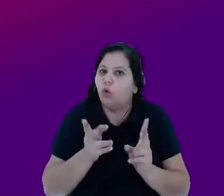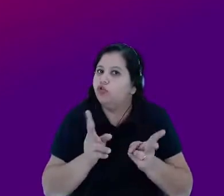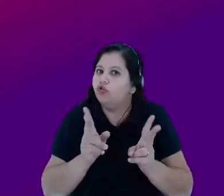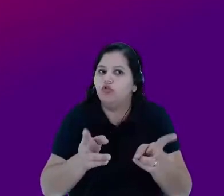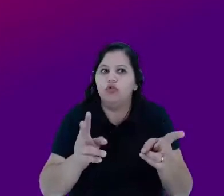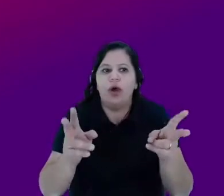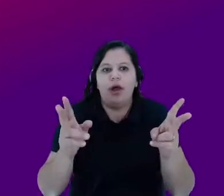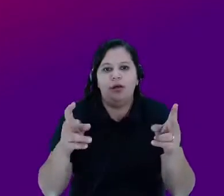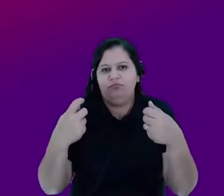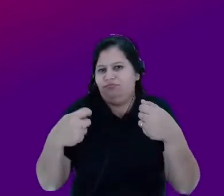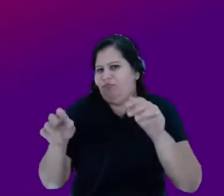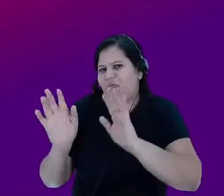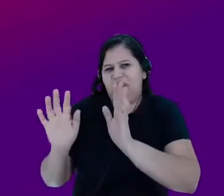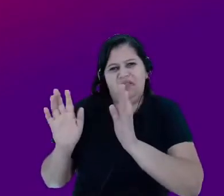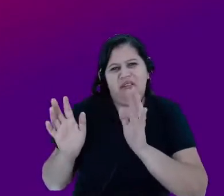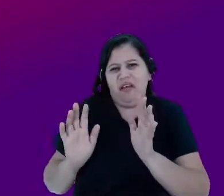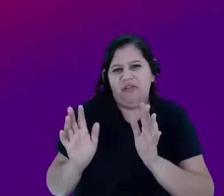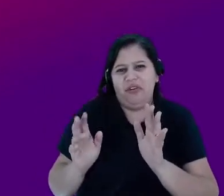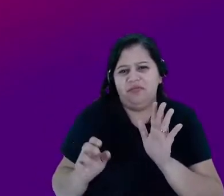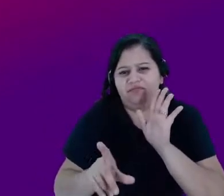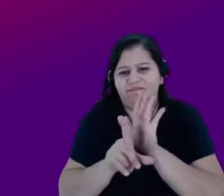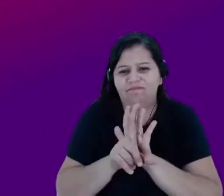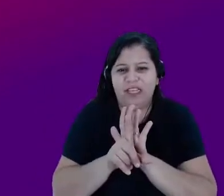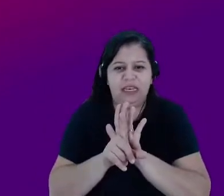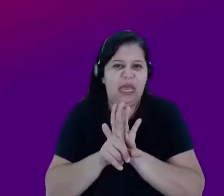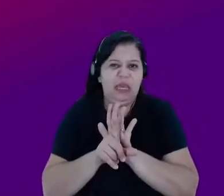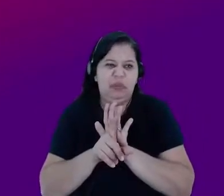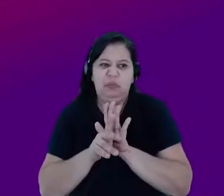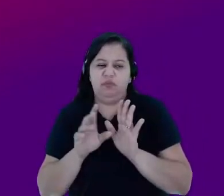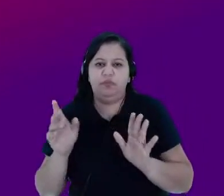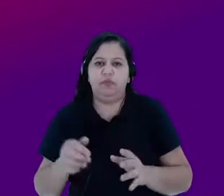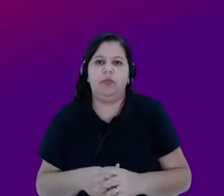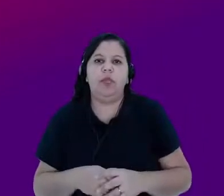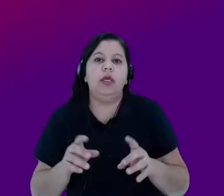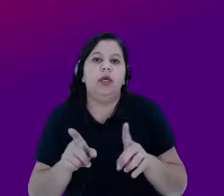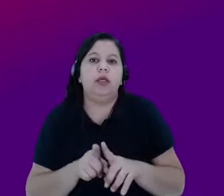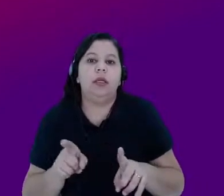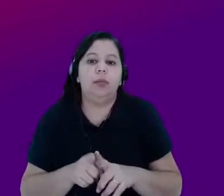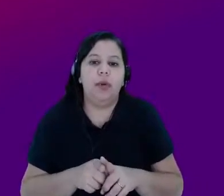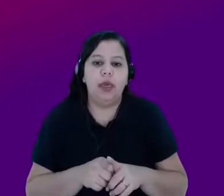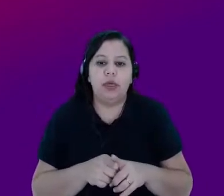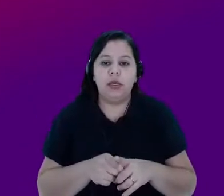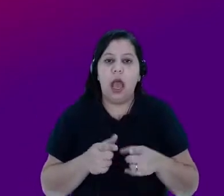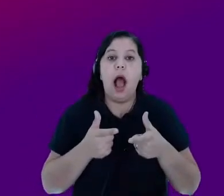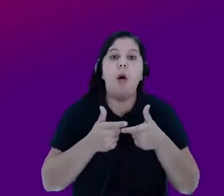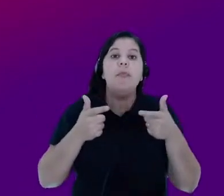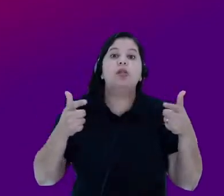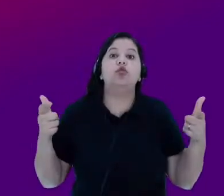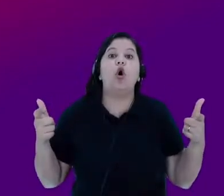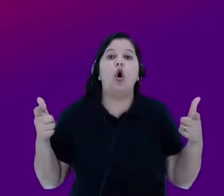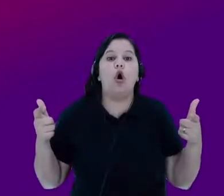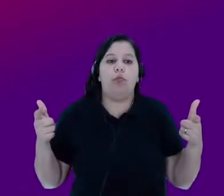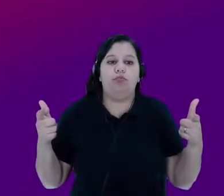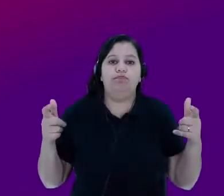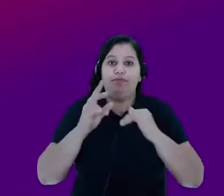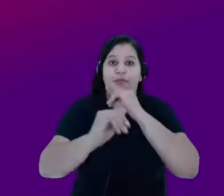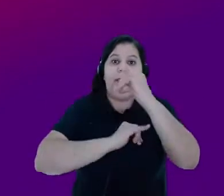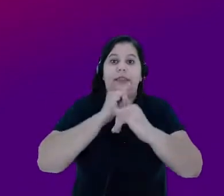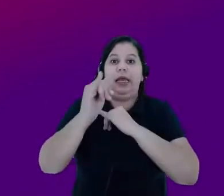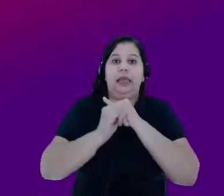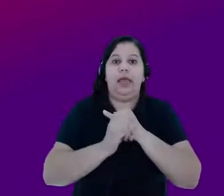necessário em termos legais, né? E, sem dúvida, a ampliação de canais digitais, que foi extremamente necessária para que tudo que antes era